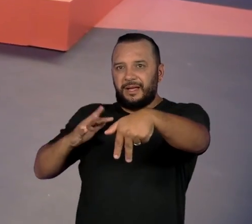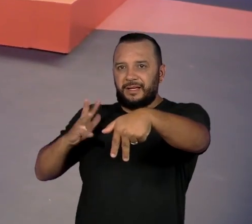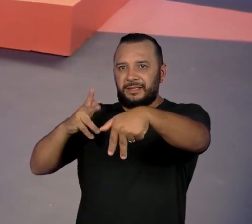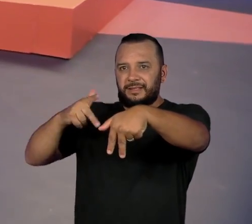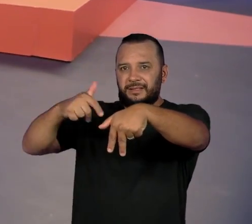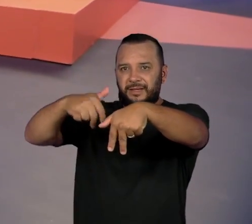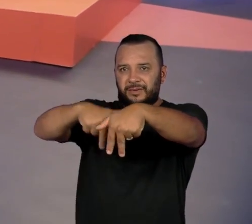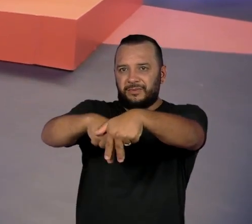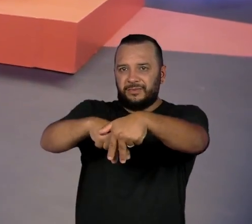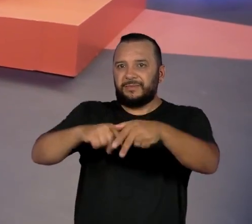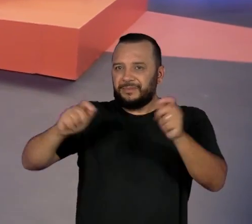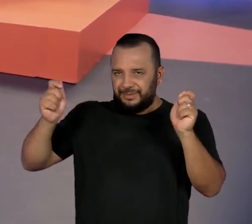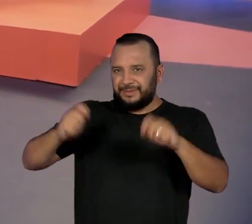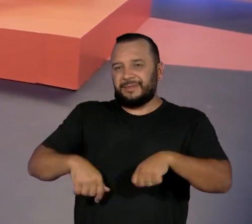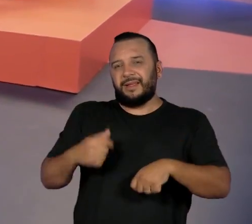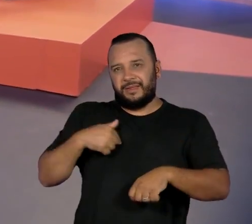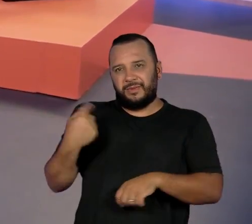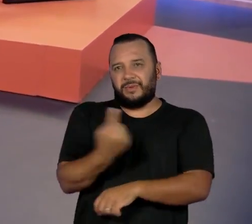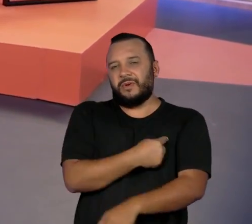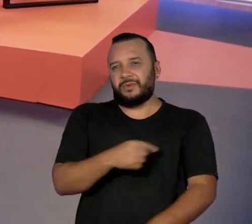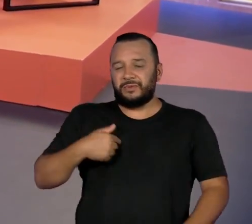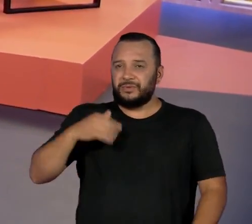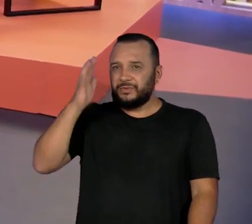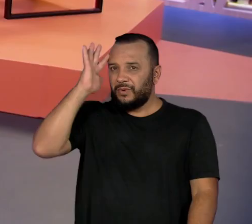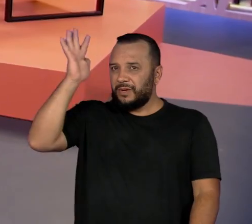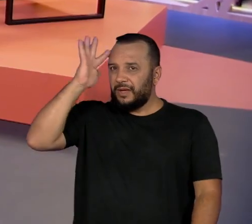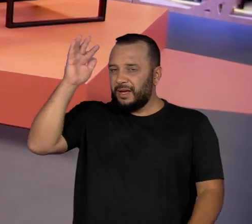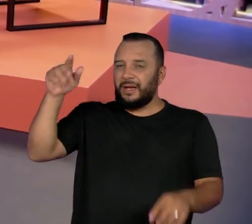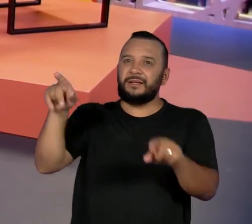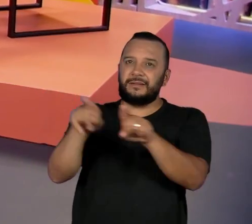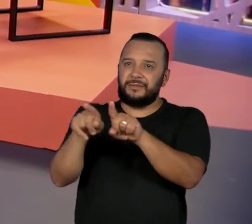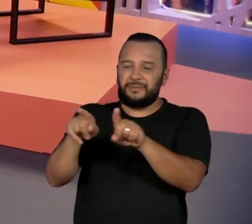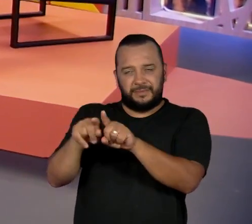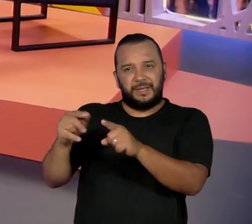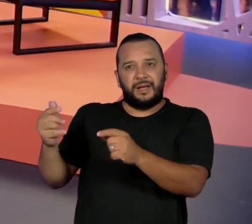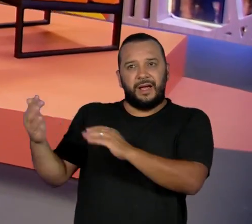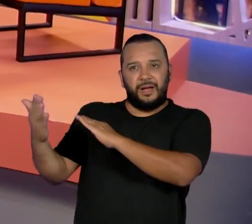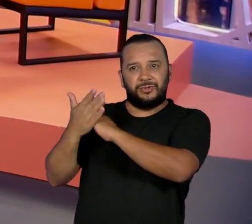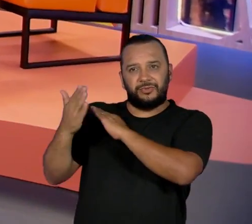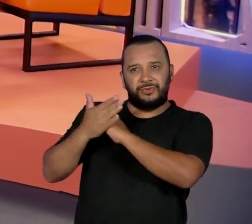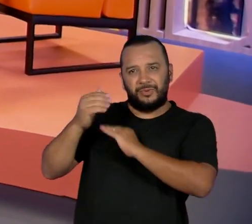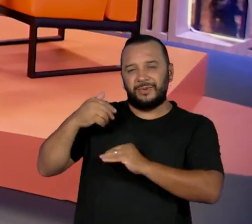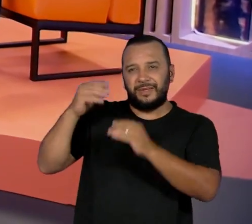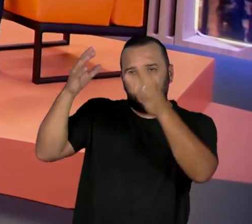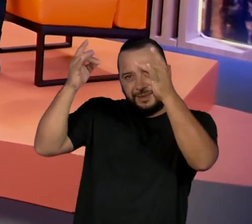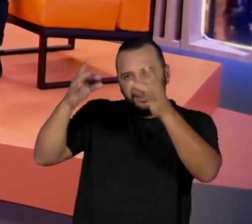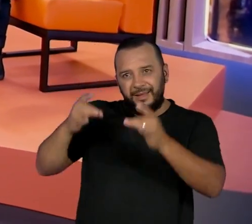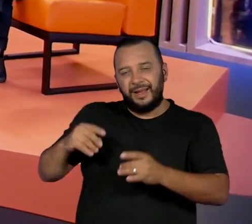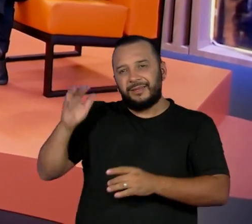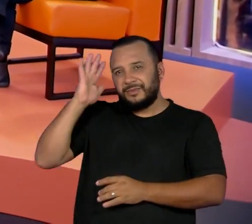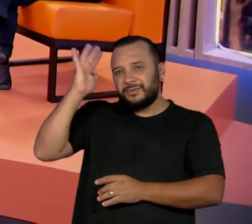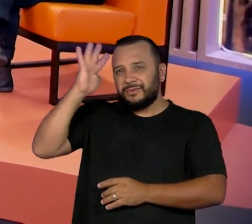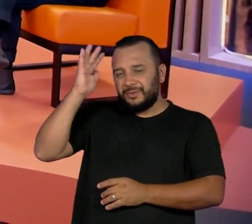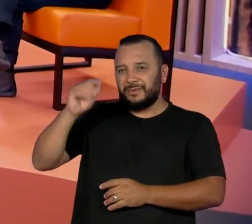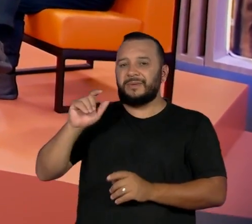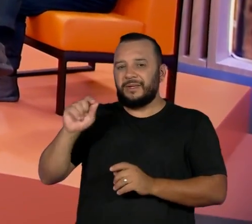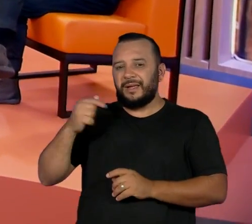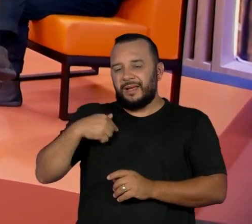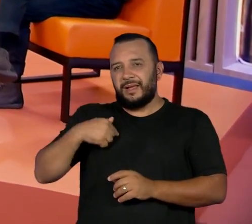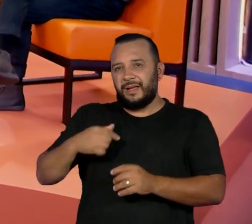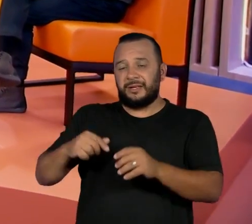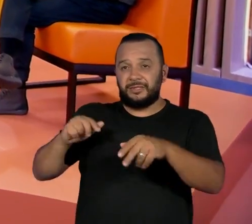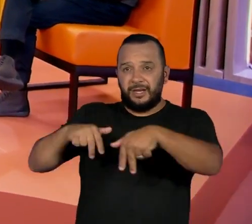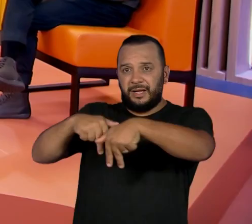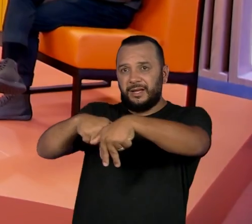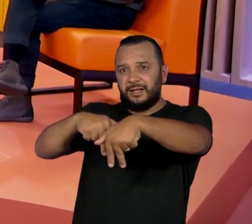nós sonhássemos e ofereceram os retalhos para a construção do nosso sonho, que são as primeiras ancestrais afrodiaspóricas.